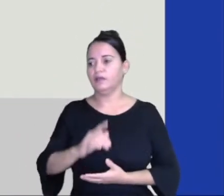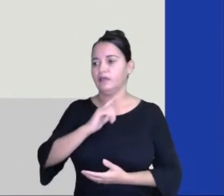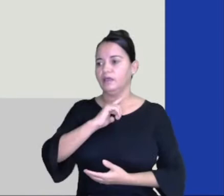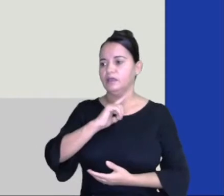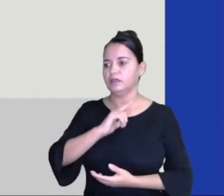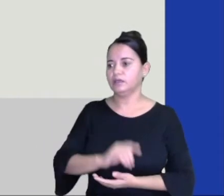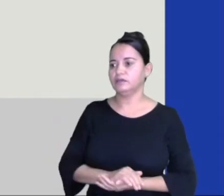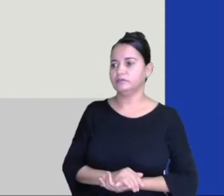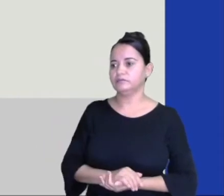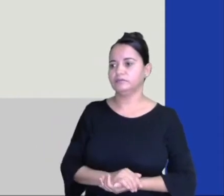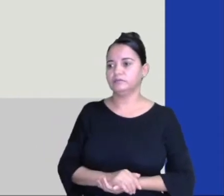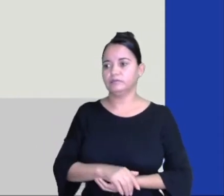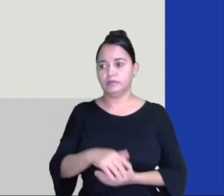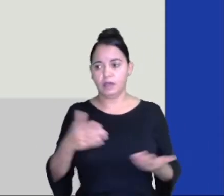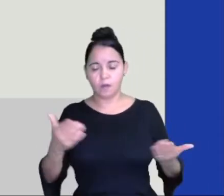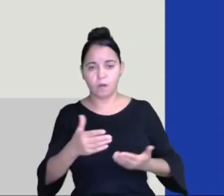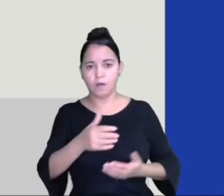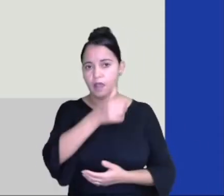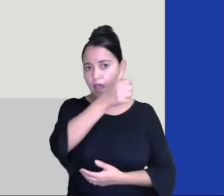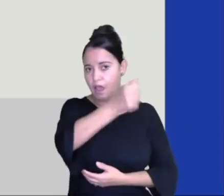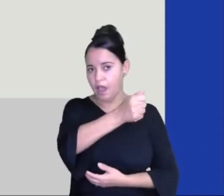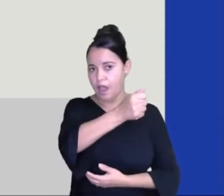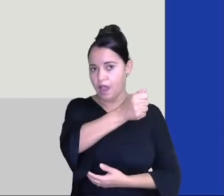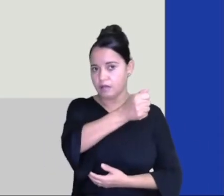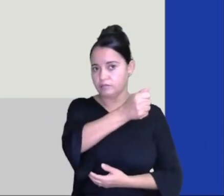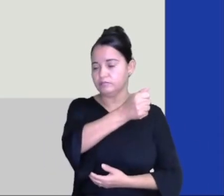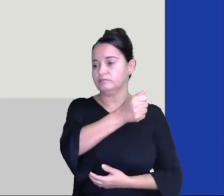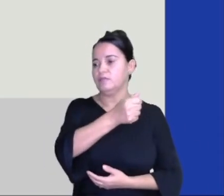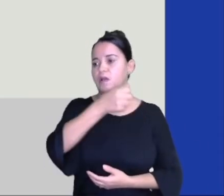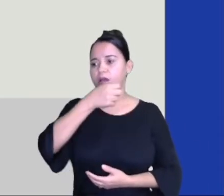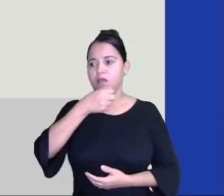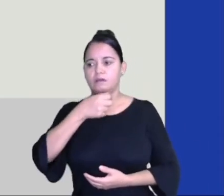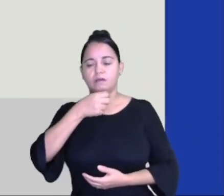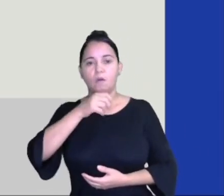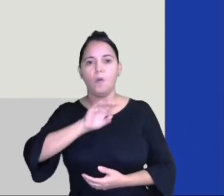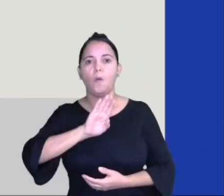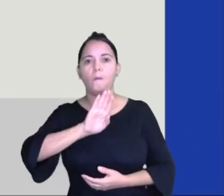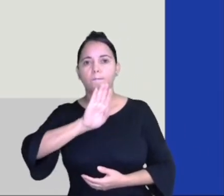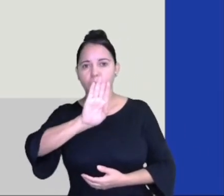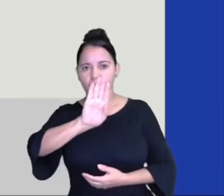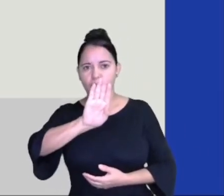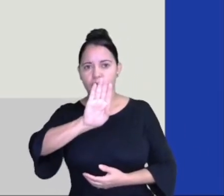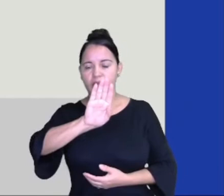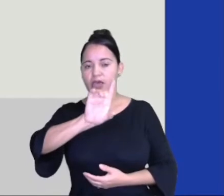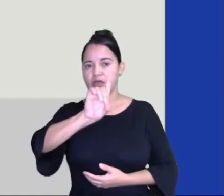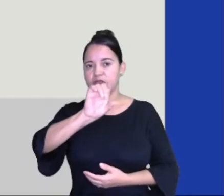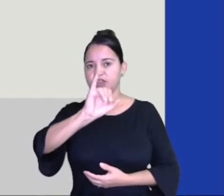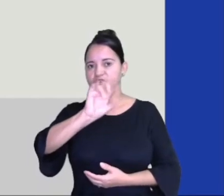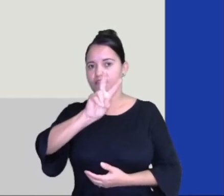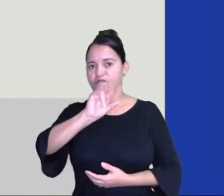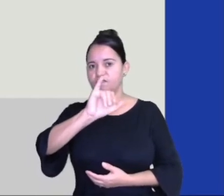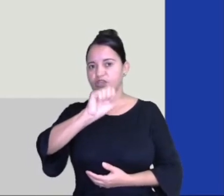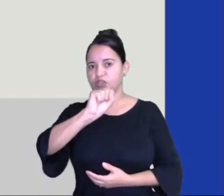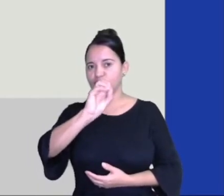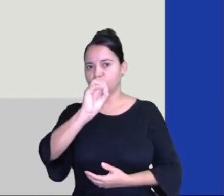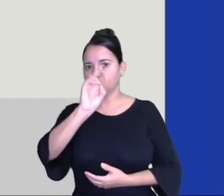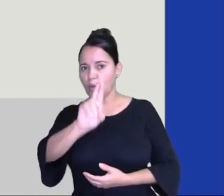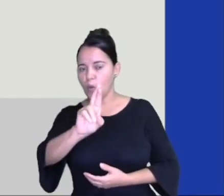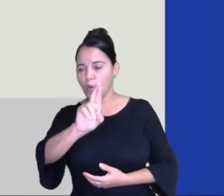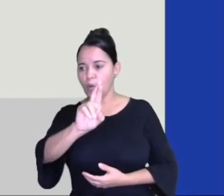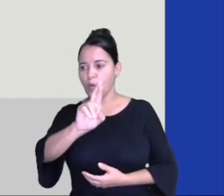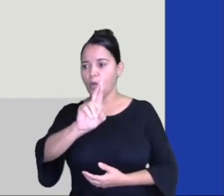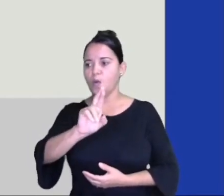a letra A, que é o meu dividendo, o B, meu divisor, lá a gente viu na representação, né, dessa